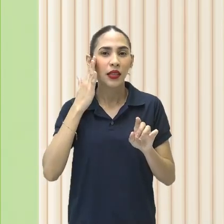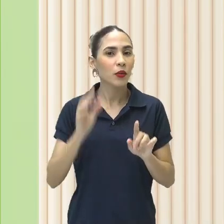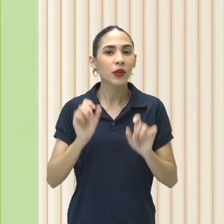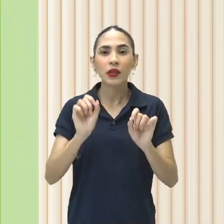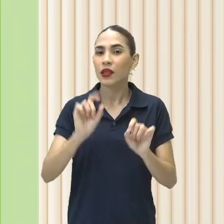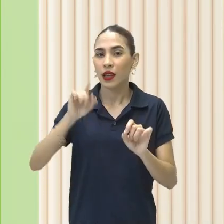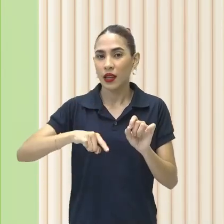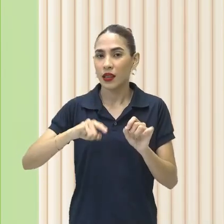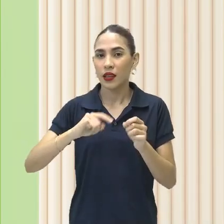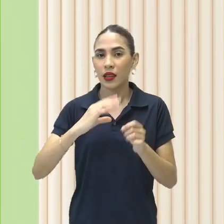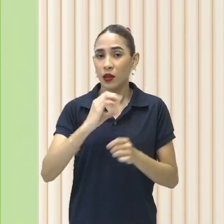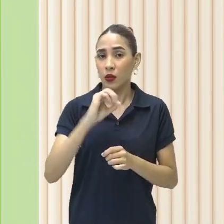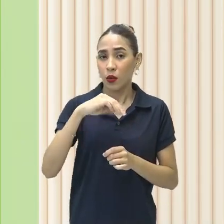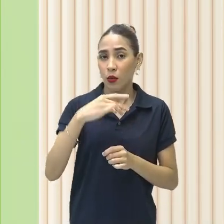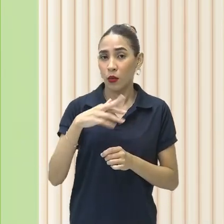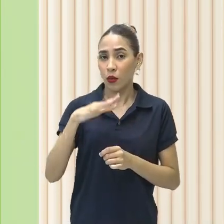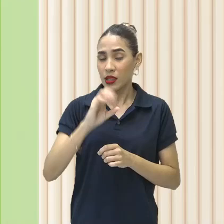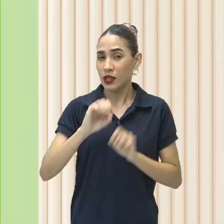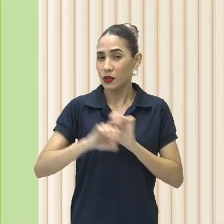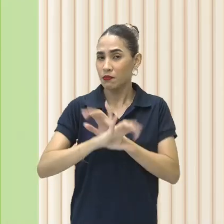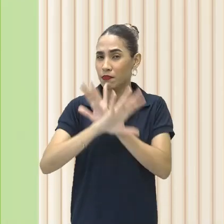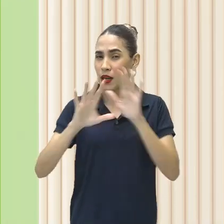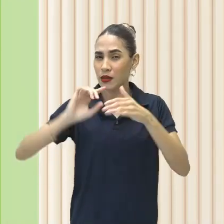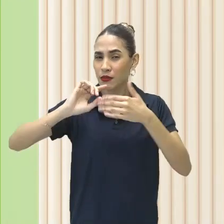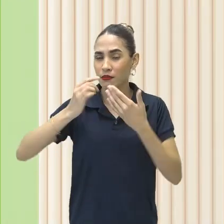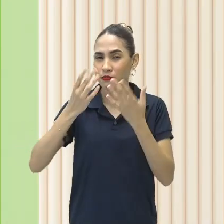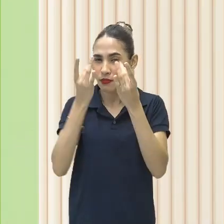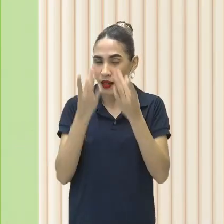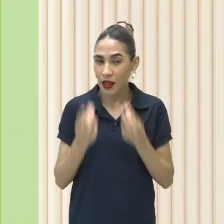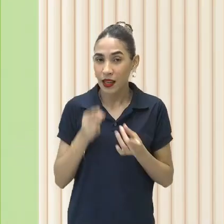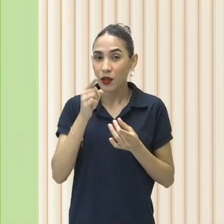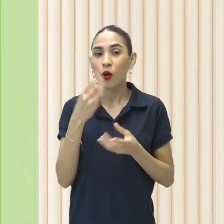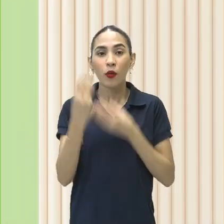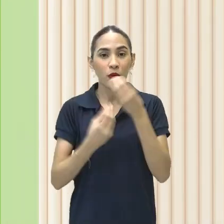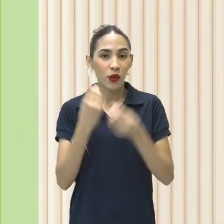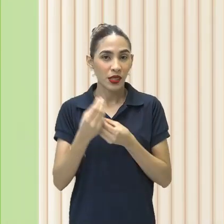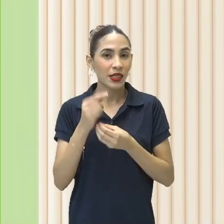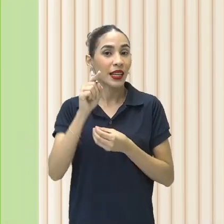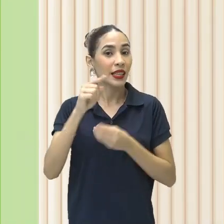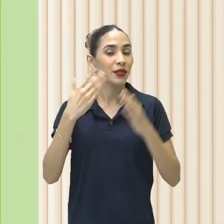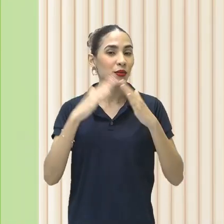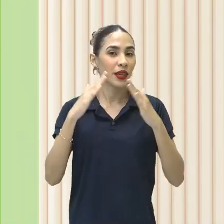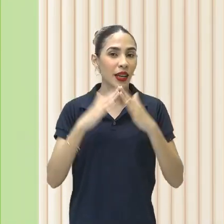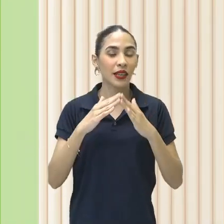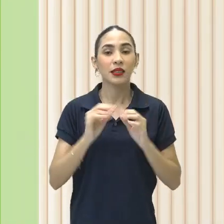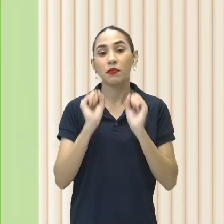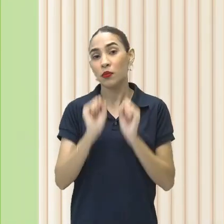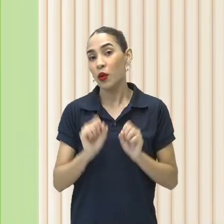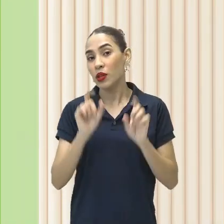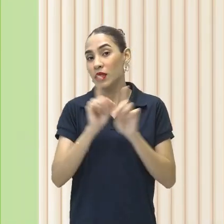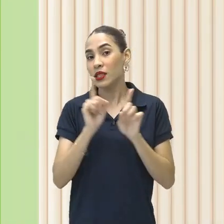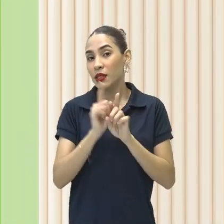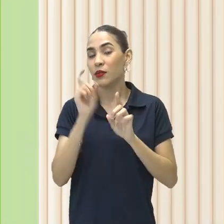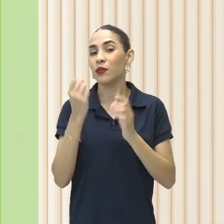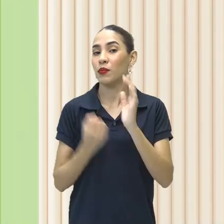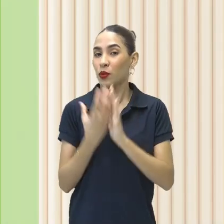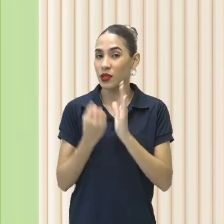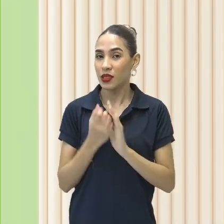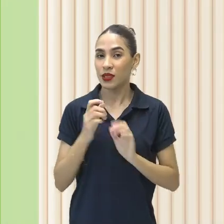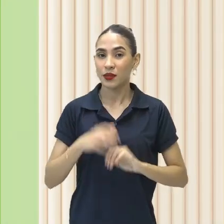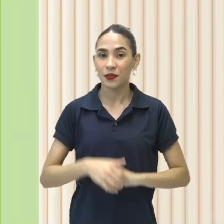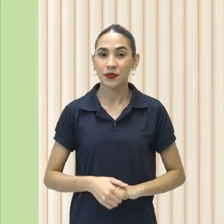é realmente essa compostagem de uma forma mais profunda e como você, aí na sua casa, pode estar produzindo